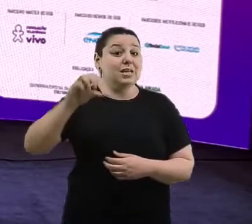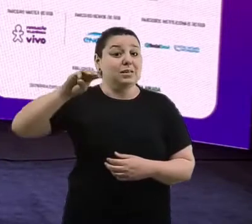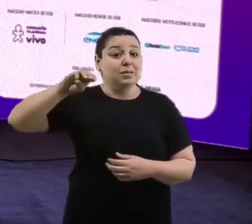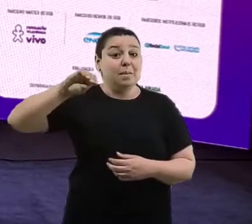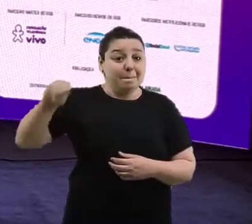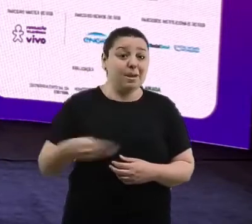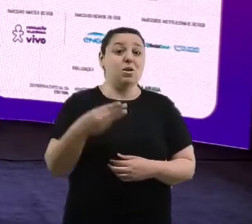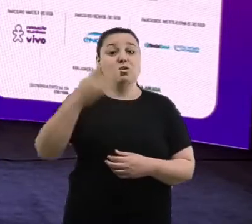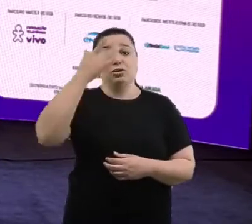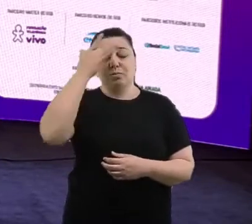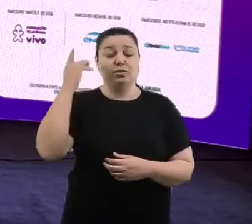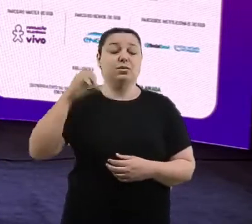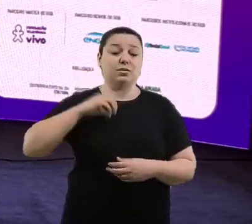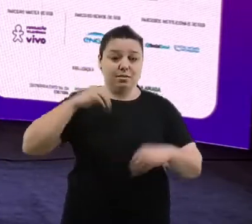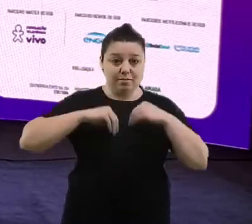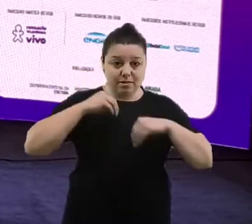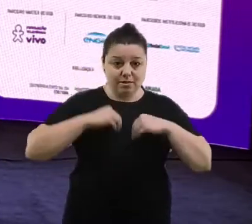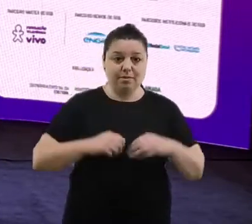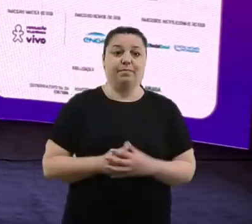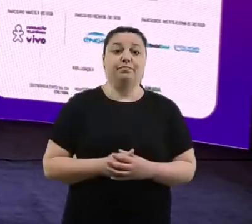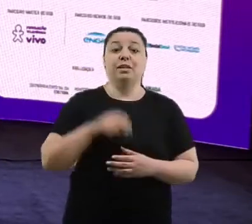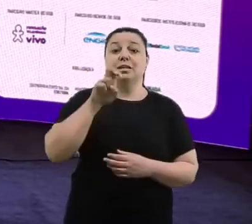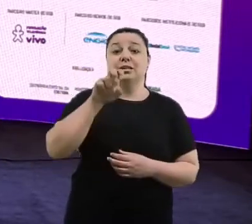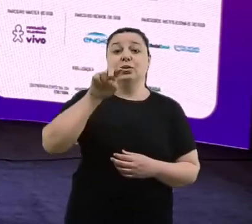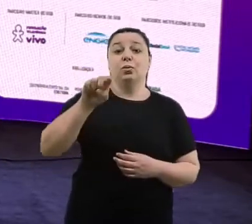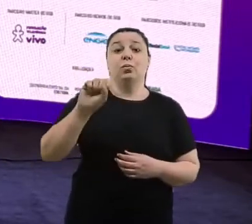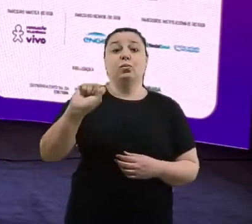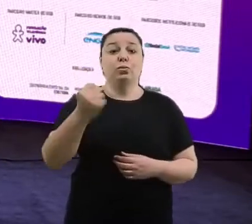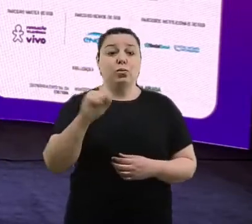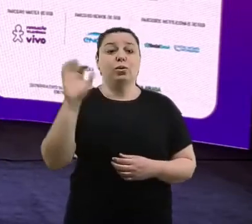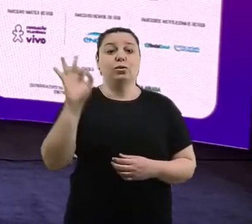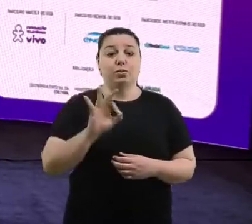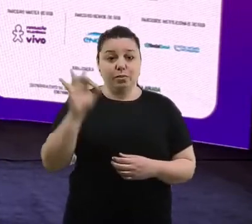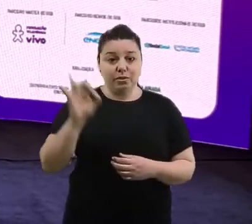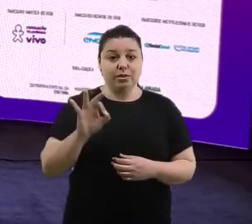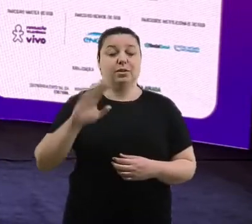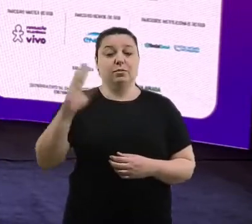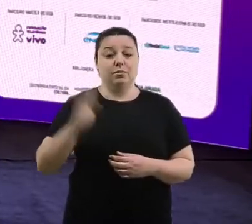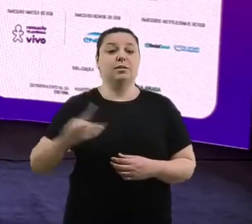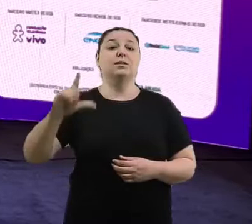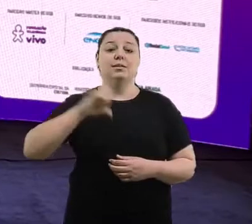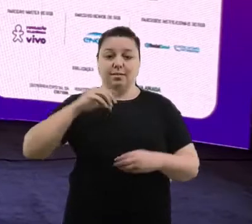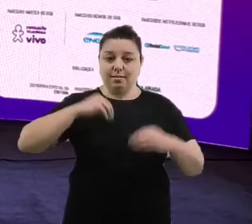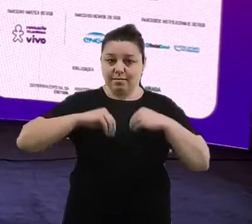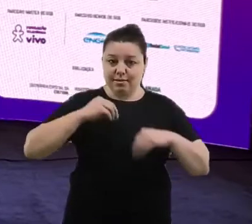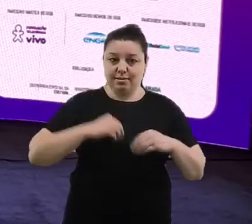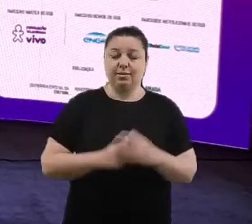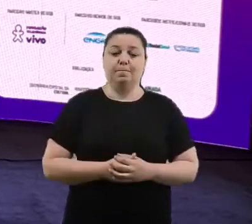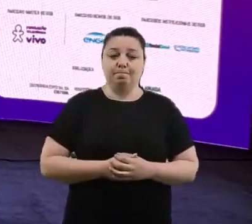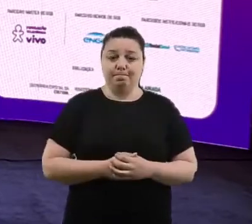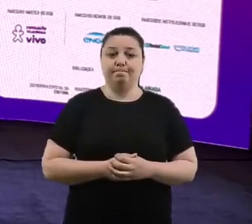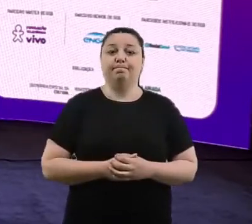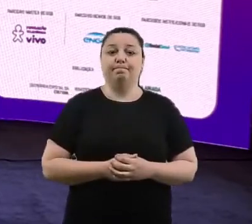5,8% da população tem depressão, segundo país do mundo, só fica atrás dos Estados Unidos,